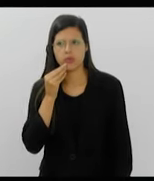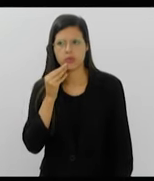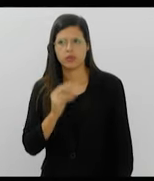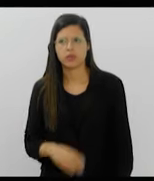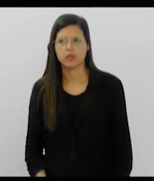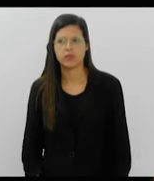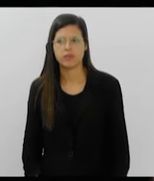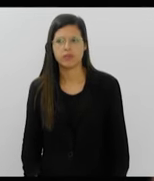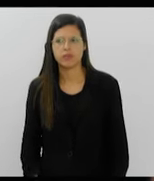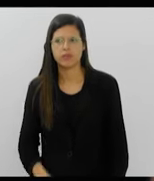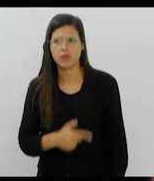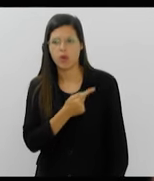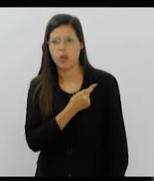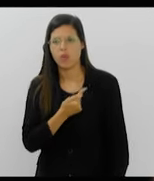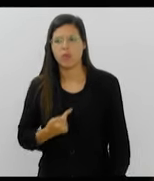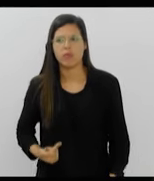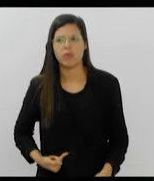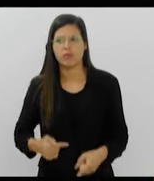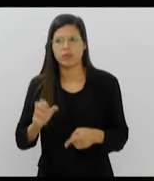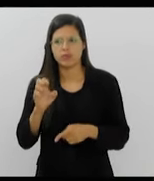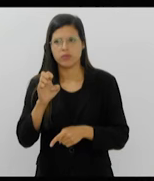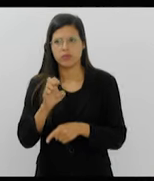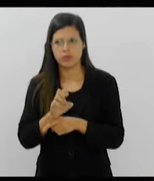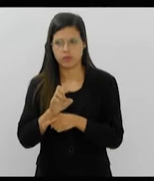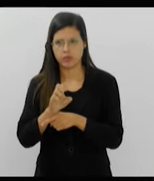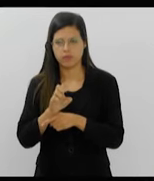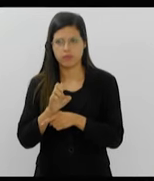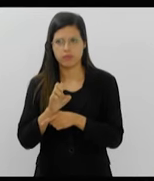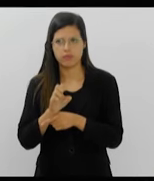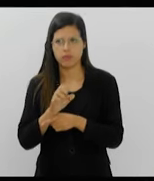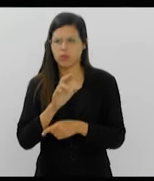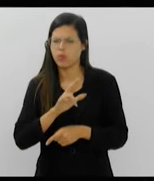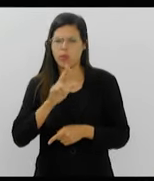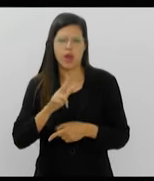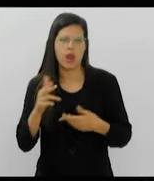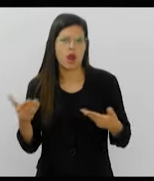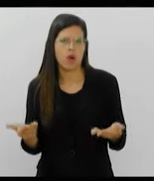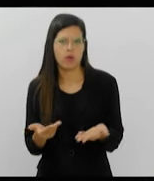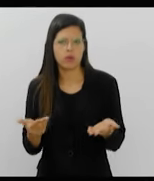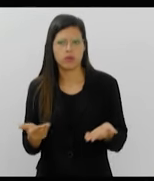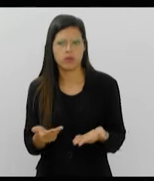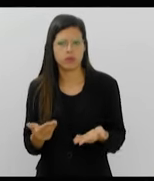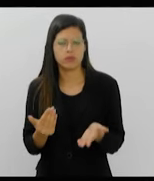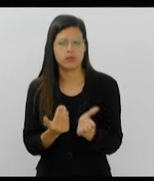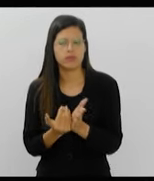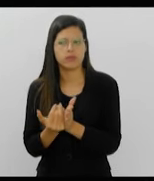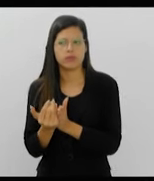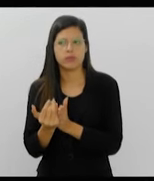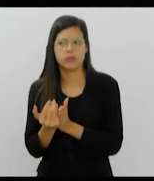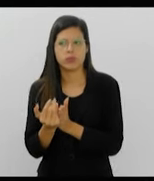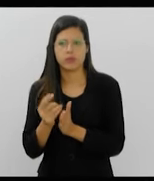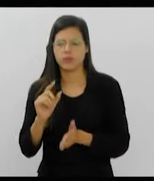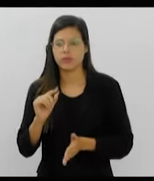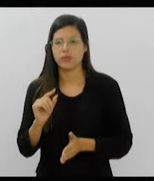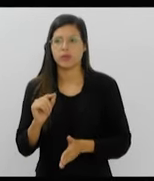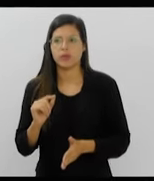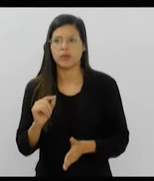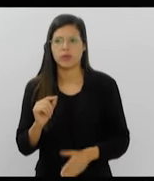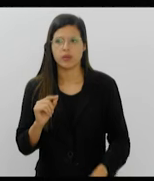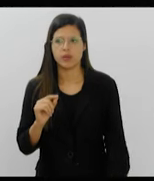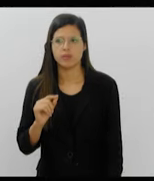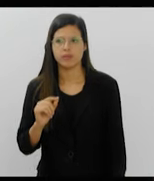diversas ao governo do Estado. E não é de agora, né? A começar pela